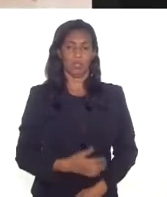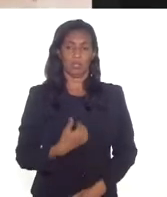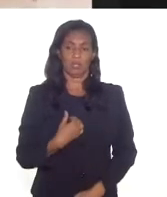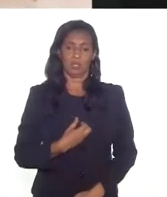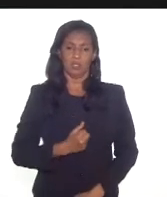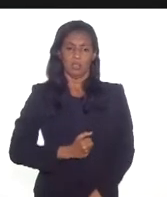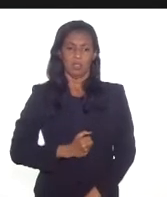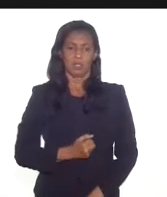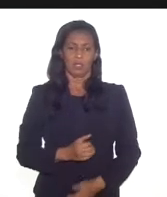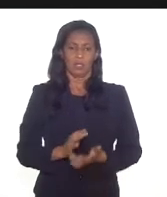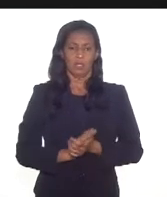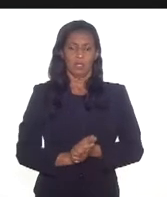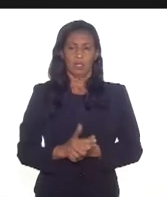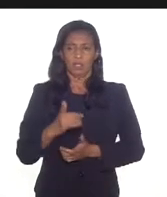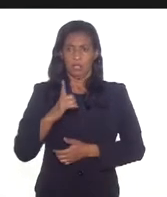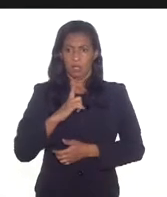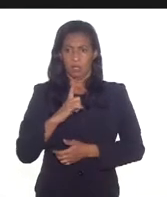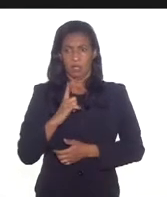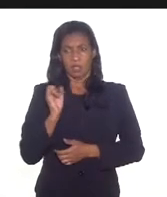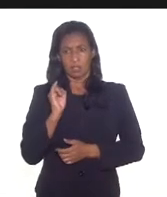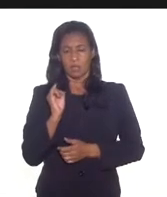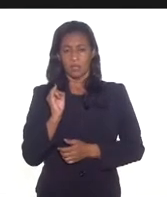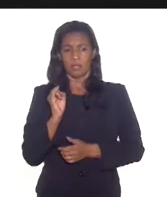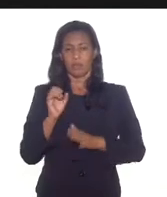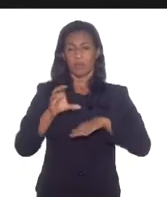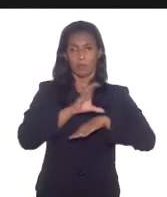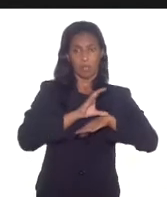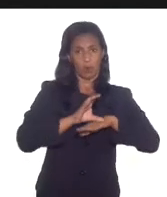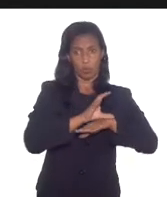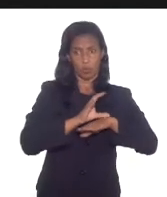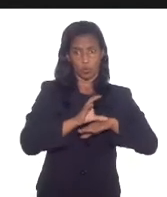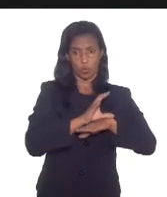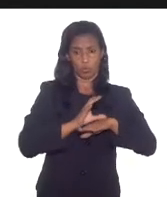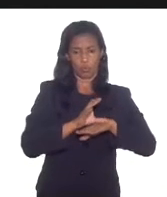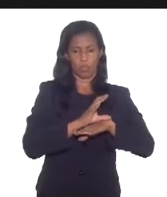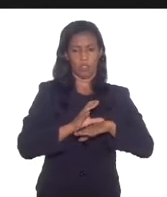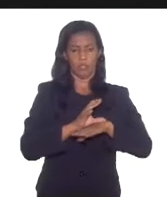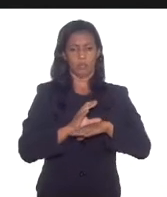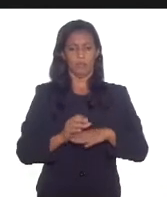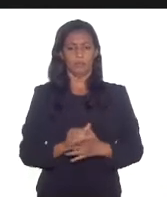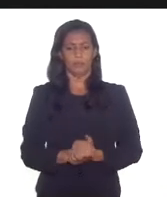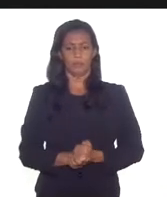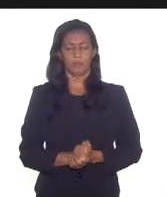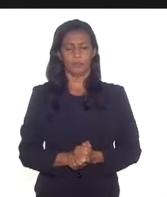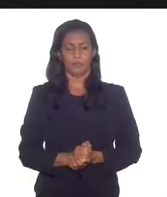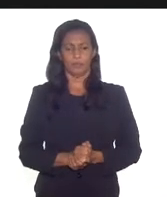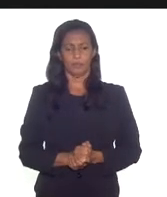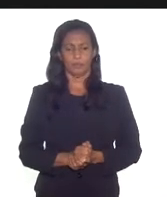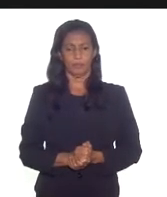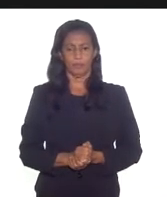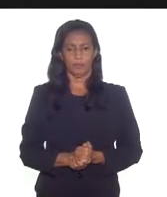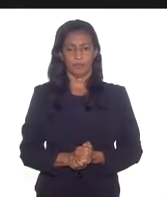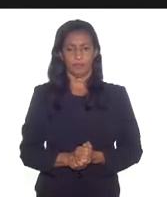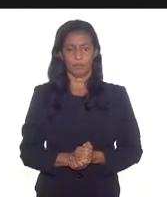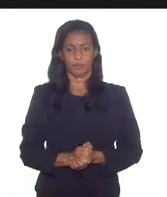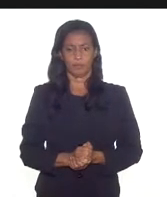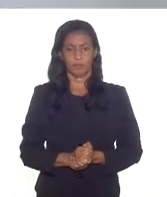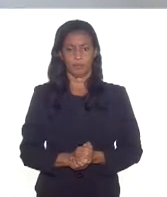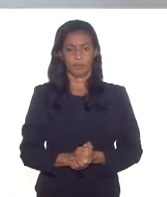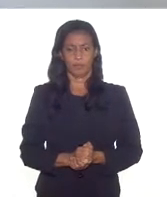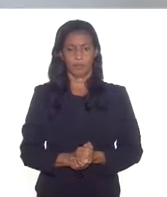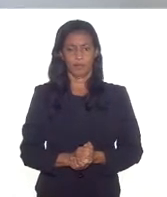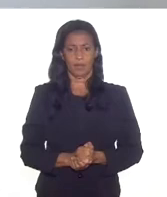mas teria convergência se fosse só pela constitucionalidade. Deputado Luiz Paulo, lá na Baixada nós